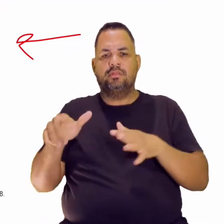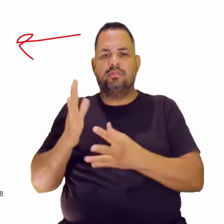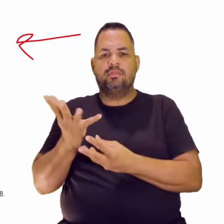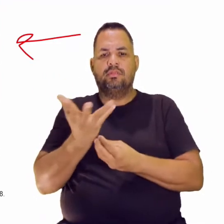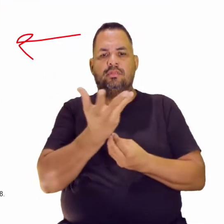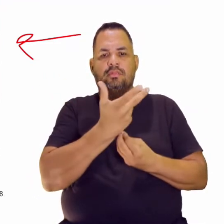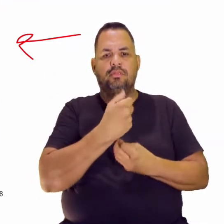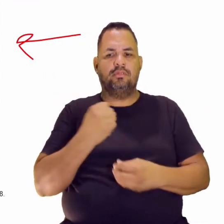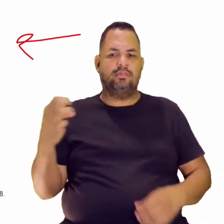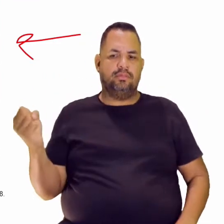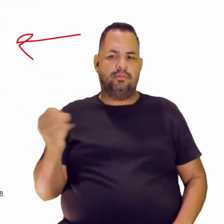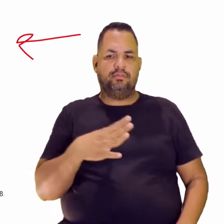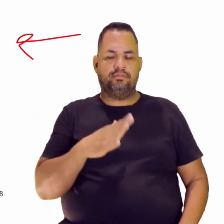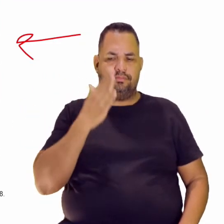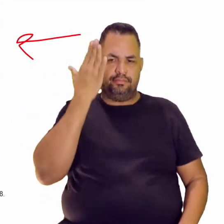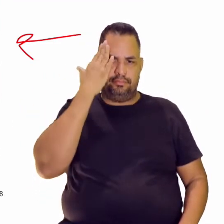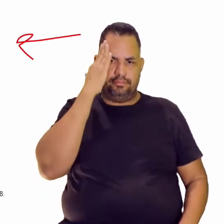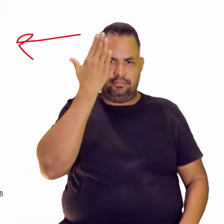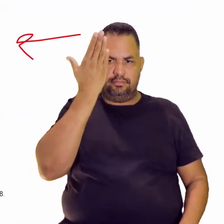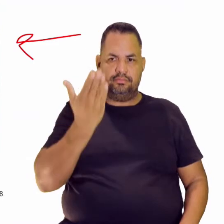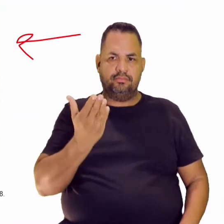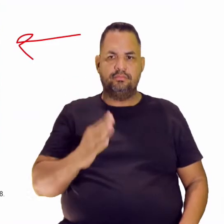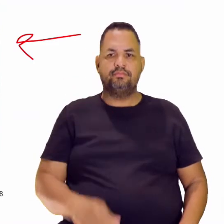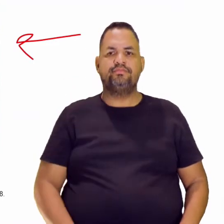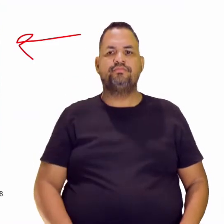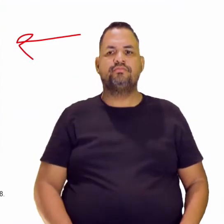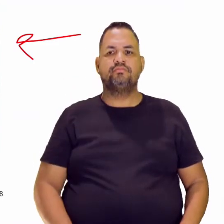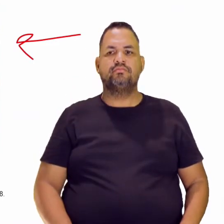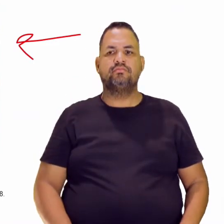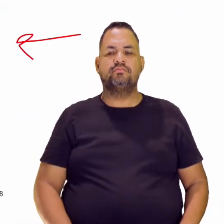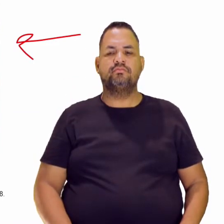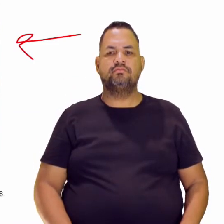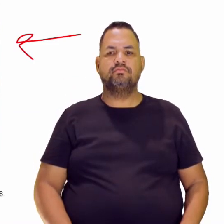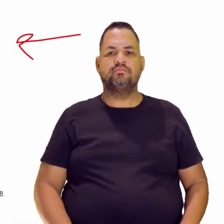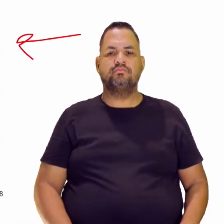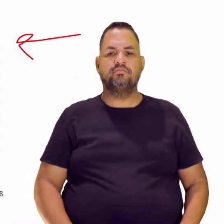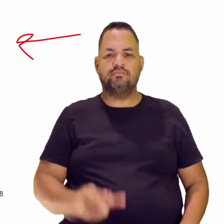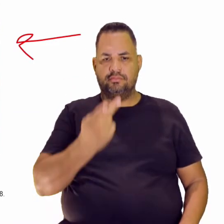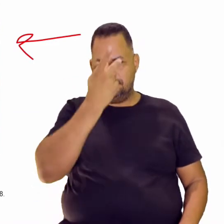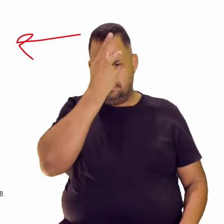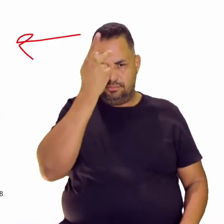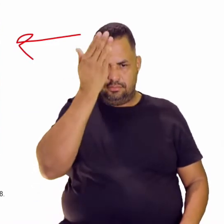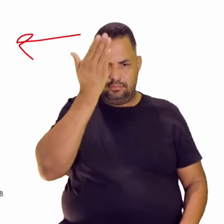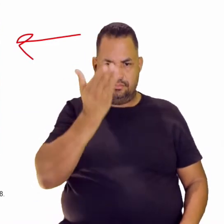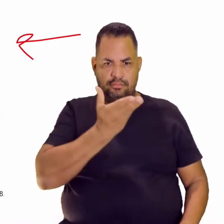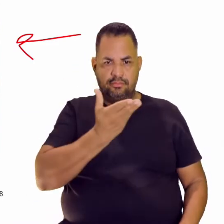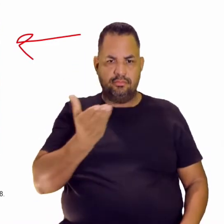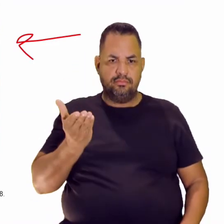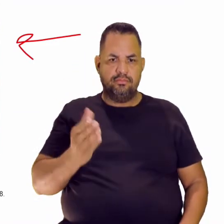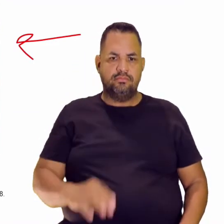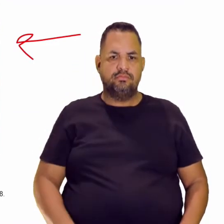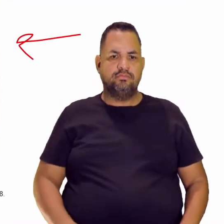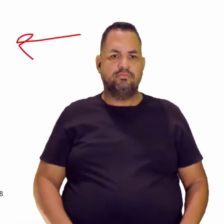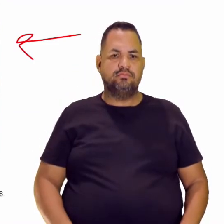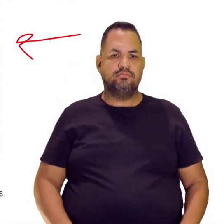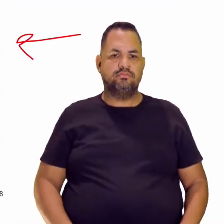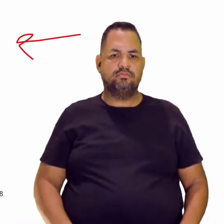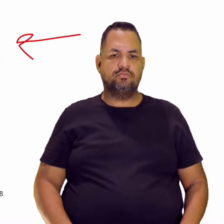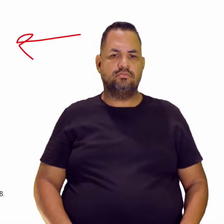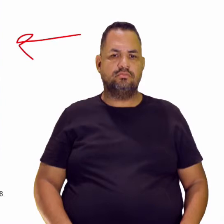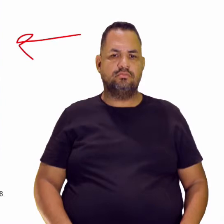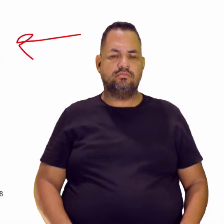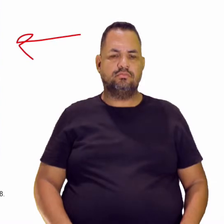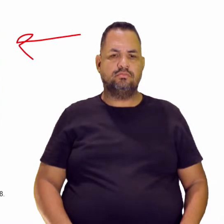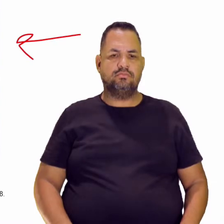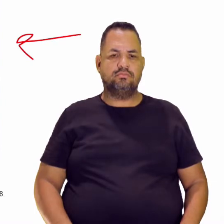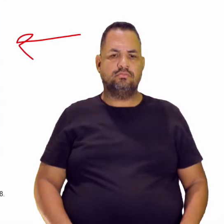gente vai entender e falar bastante dela. Essas são as pessoas, né,